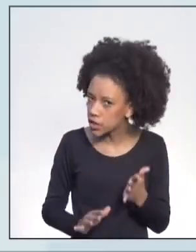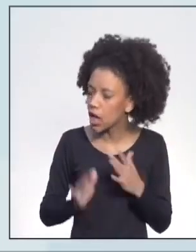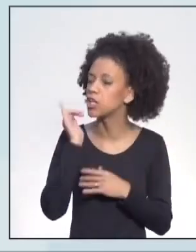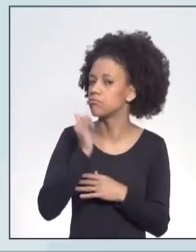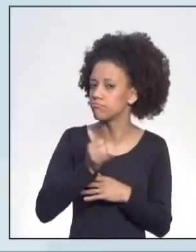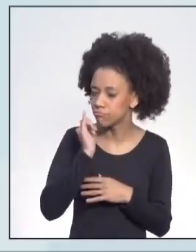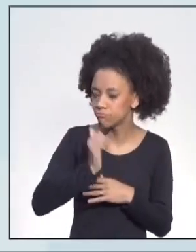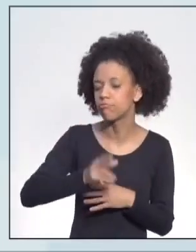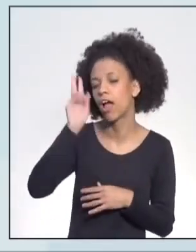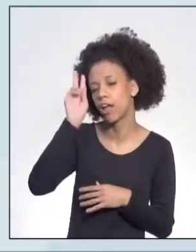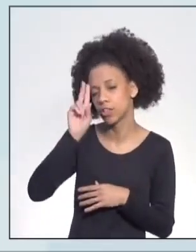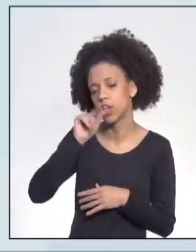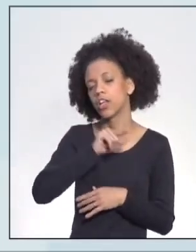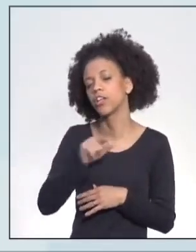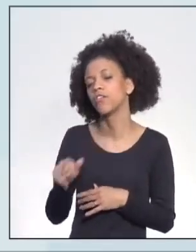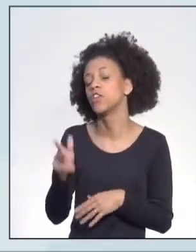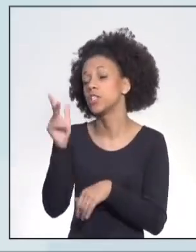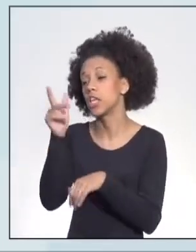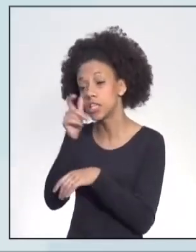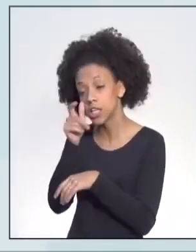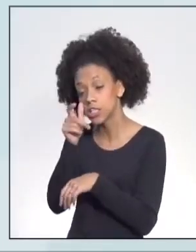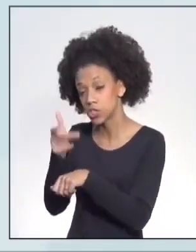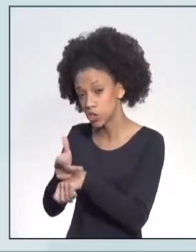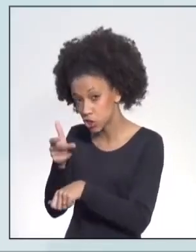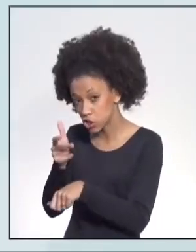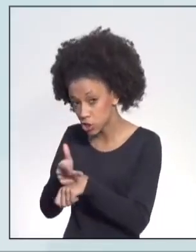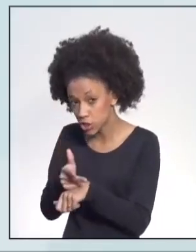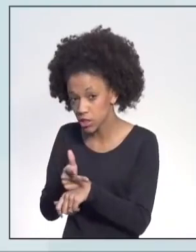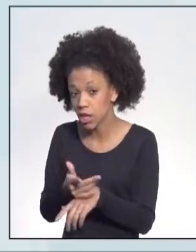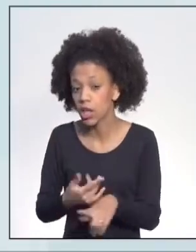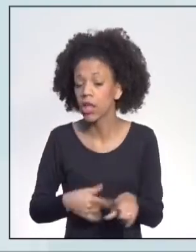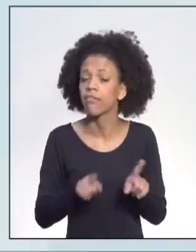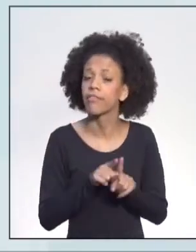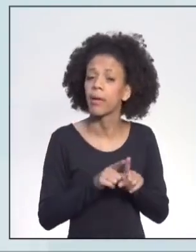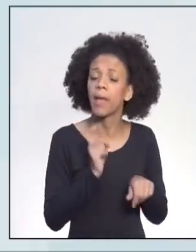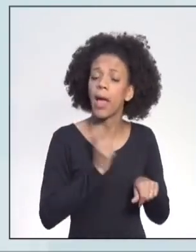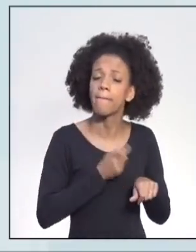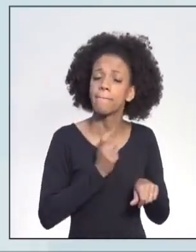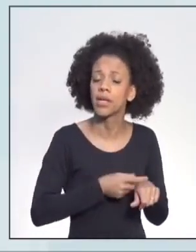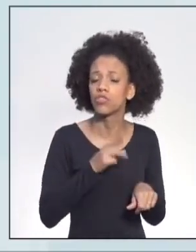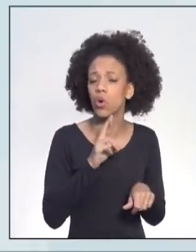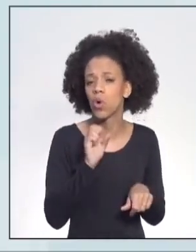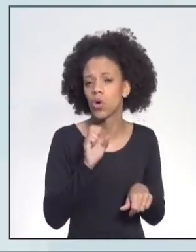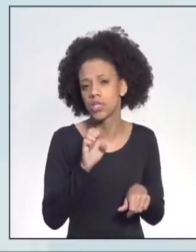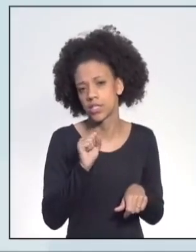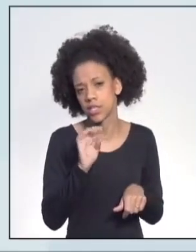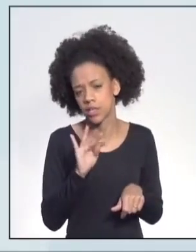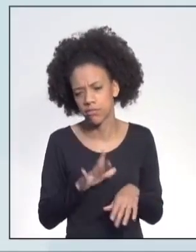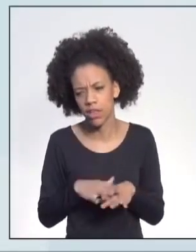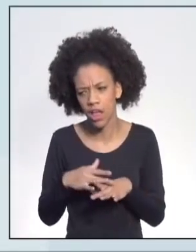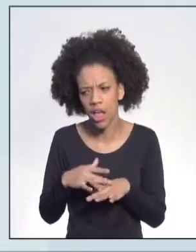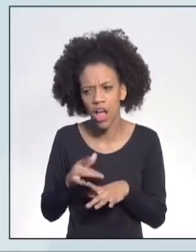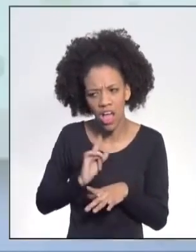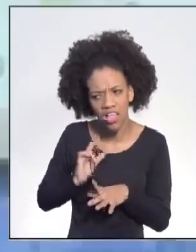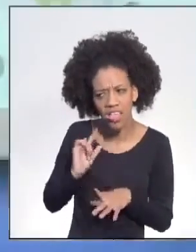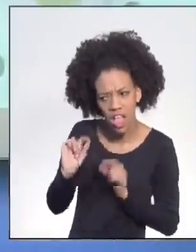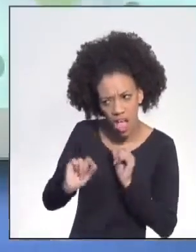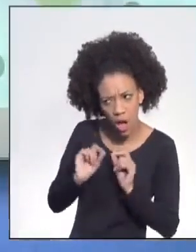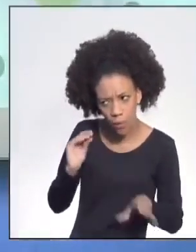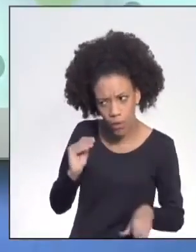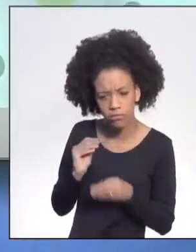a história que vocês ouviram. E falamos aqui sobre a Pedra de Roseta. Alguma consideração, professor